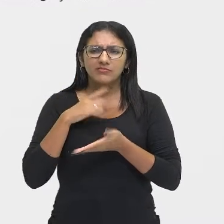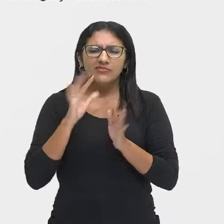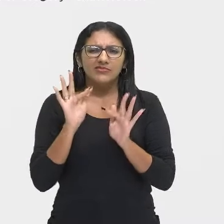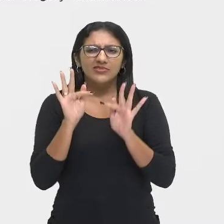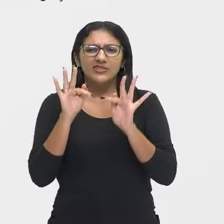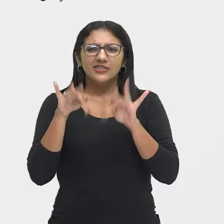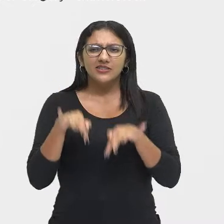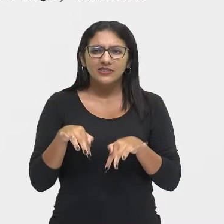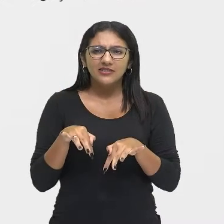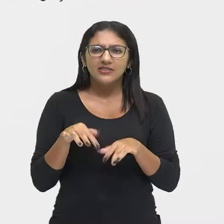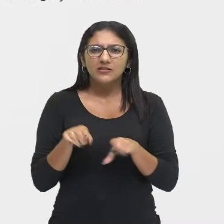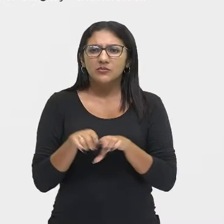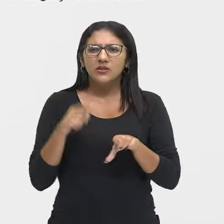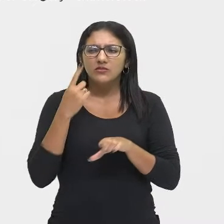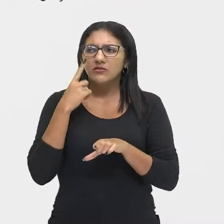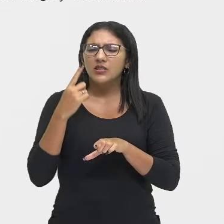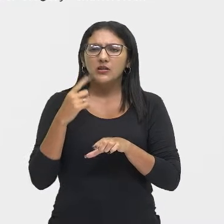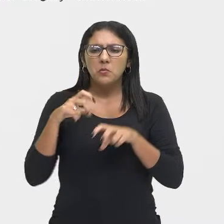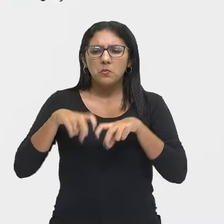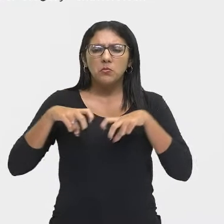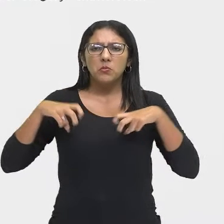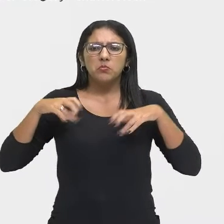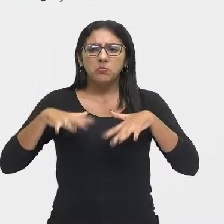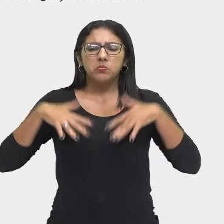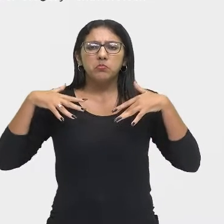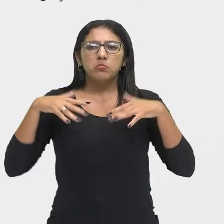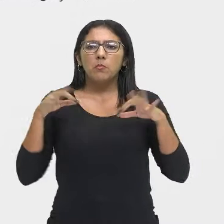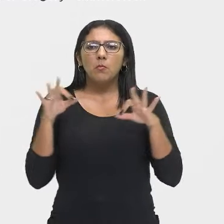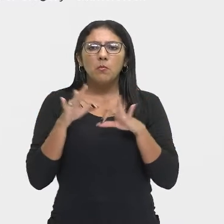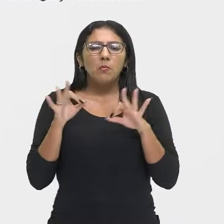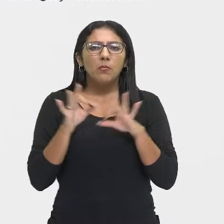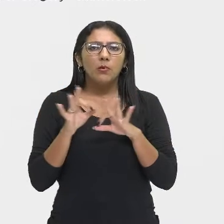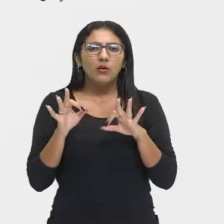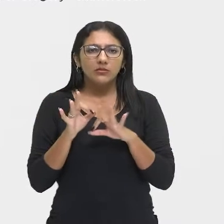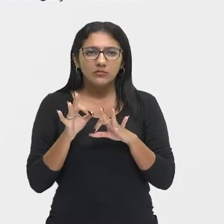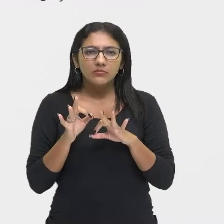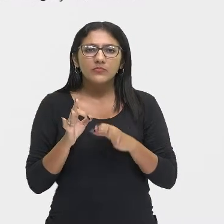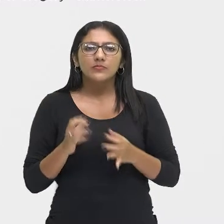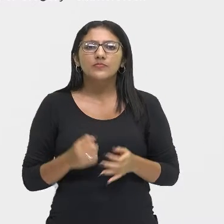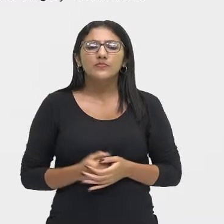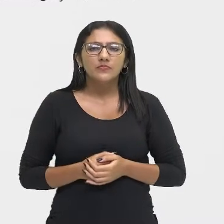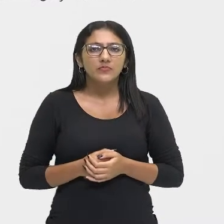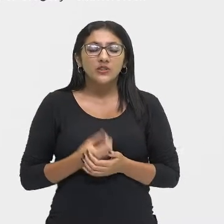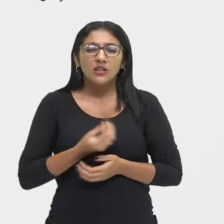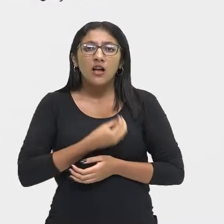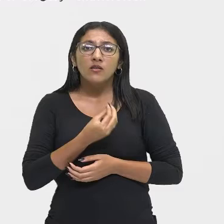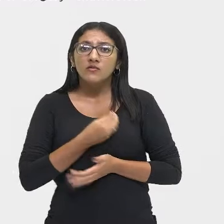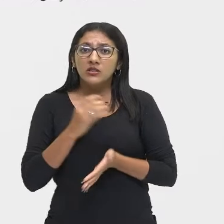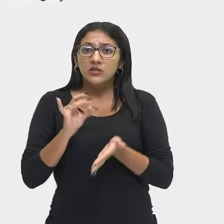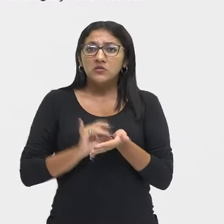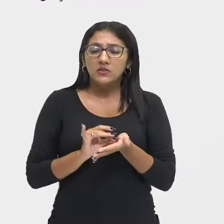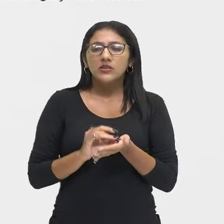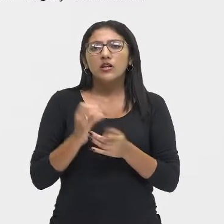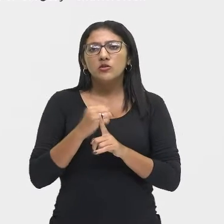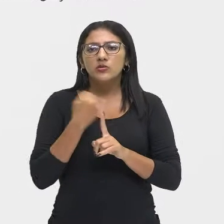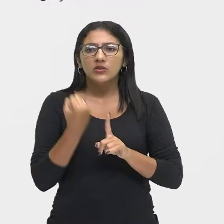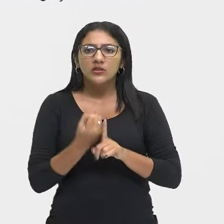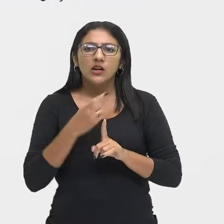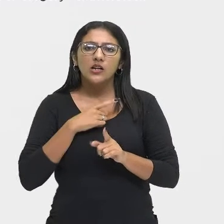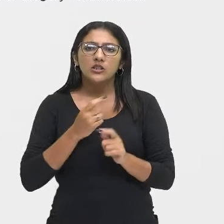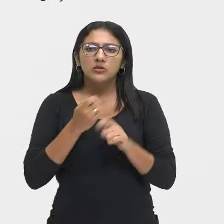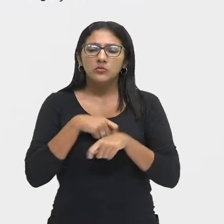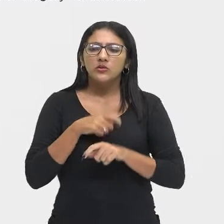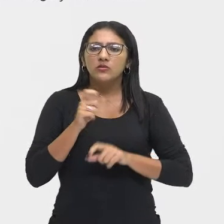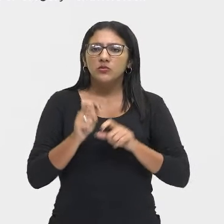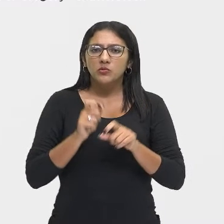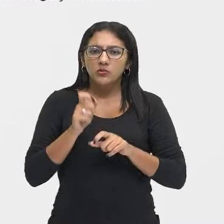apresentação, porém, onde está a plateia? Na prática, na vida real, no mundo real, podemos dizer que o cancelamento